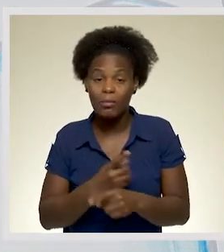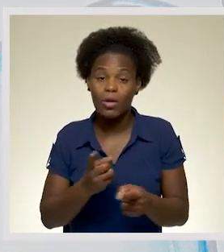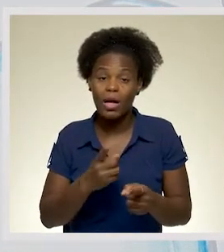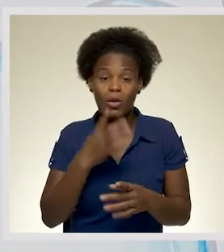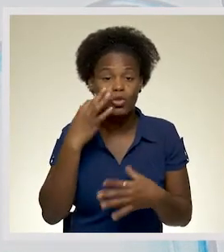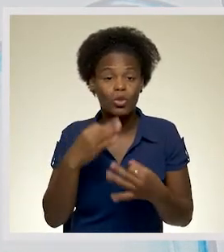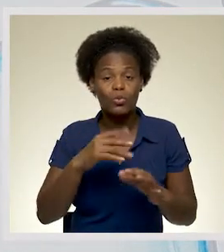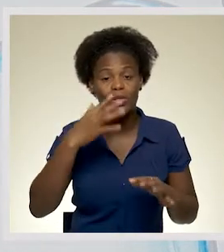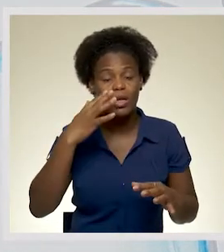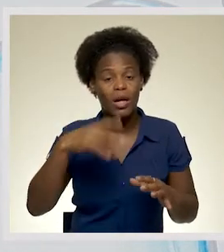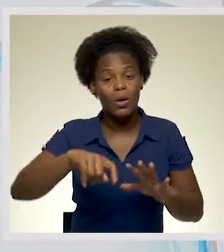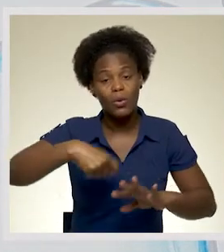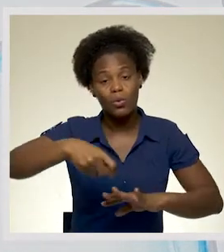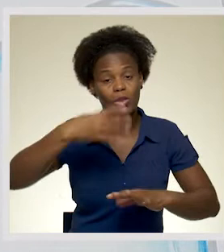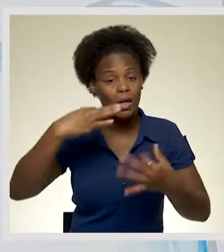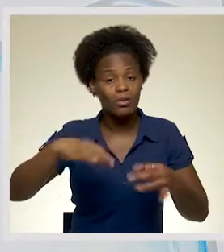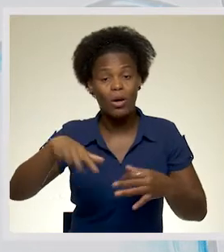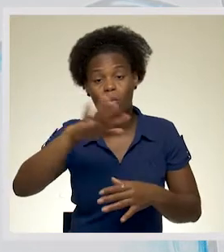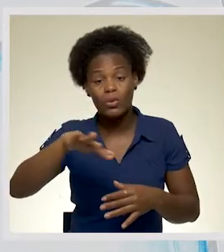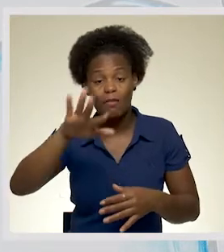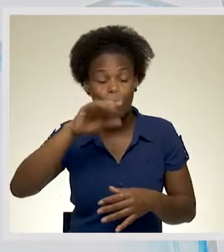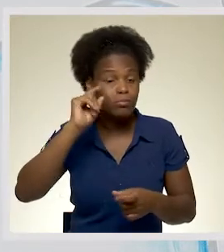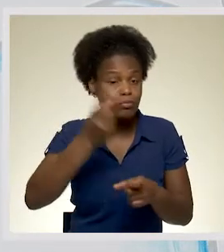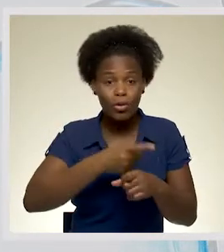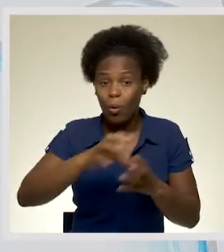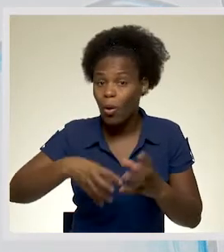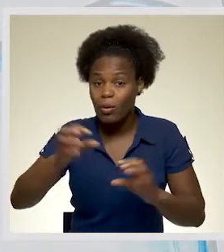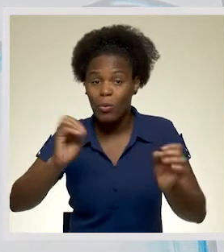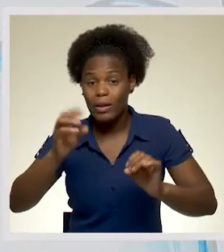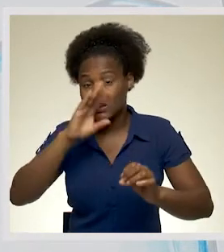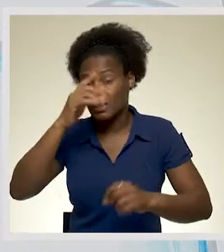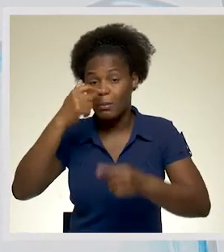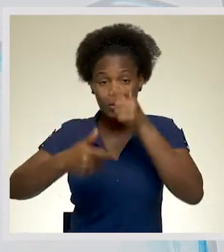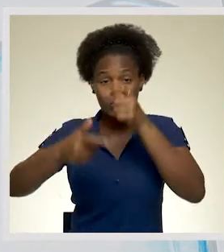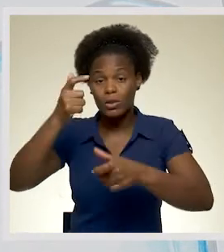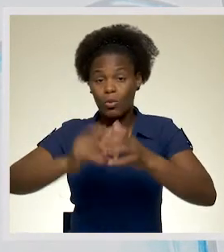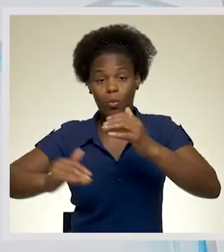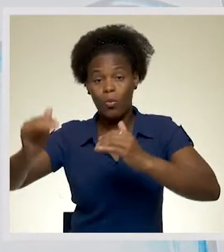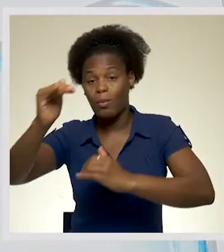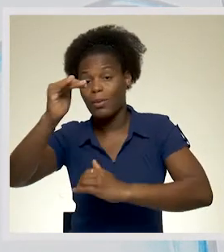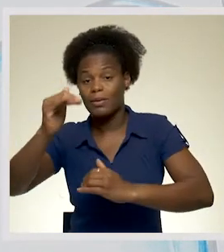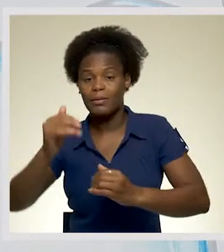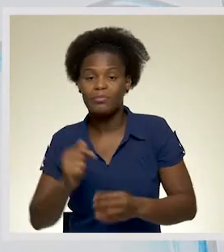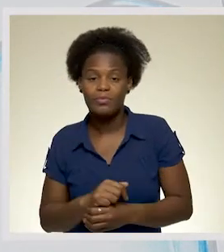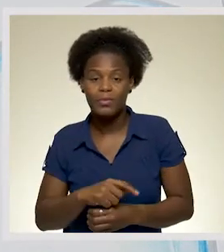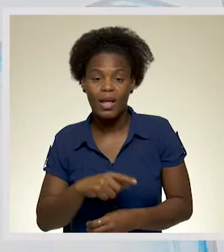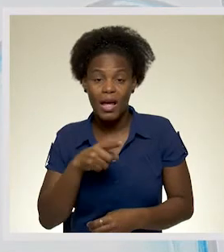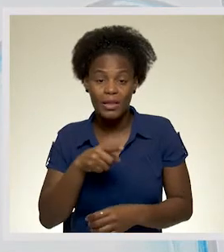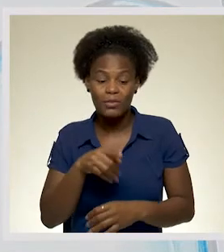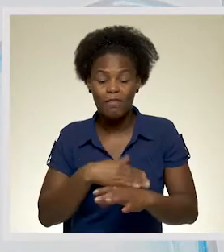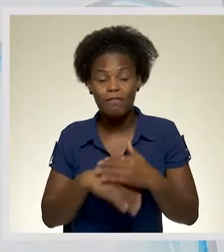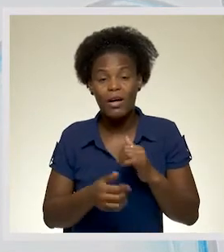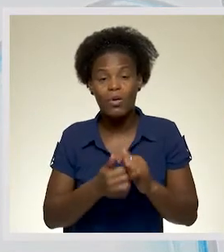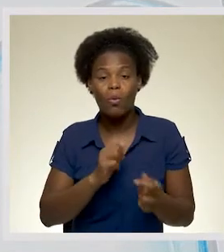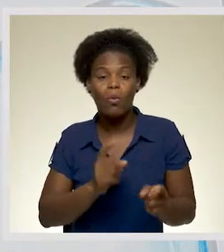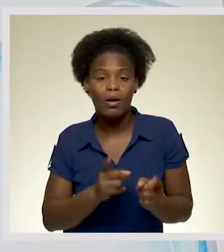recursos naturais de uma maneira descontrolada se houver aumento da população? Isso faz com que,